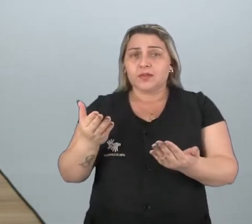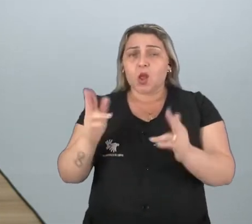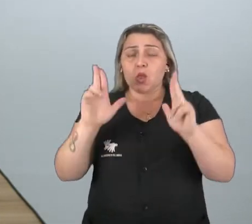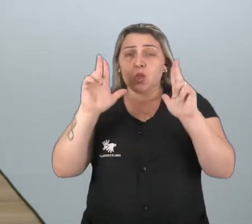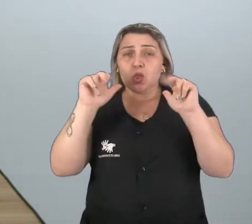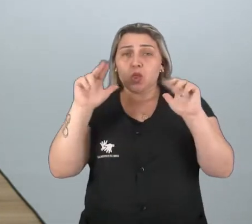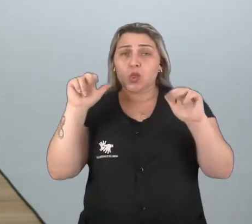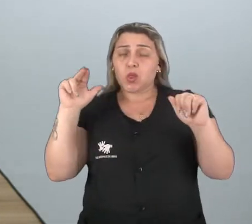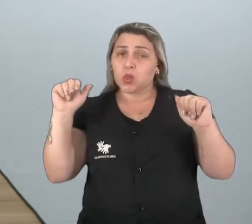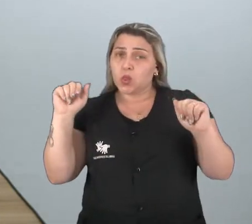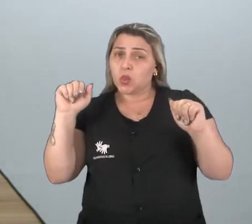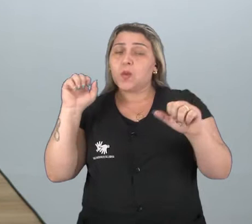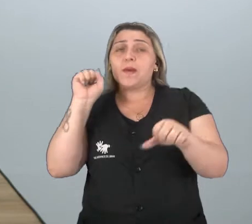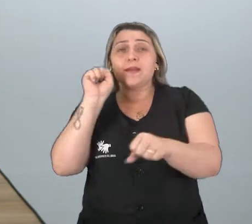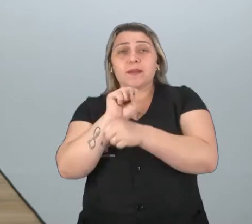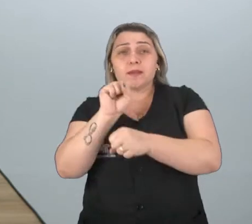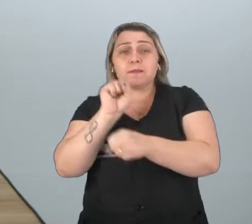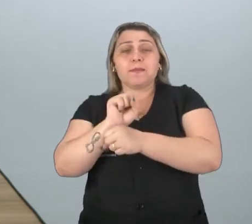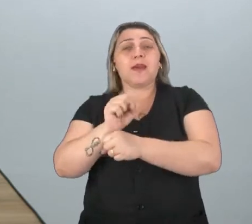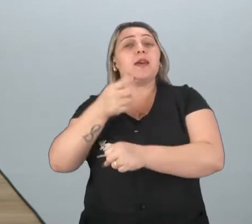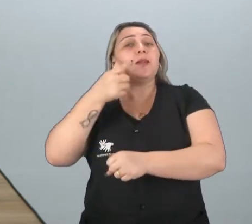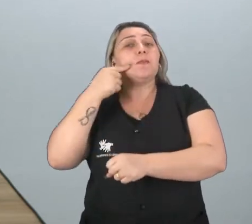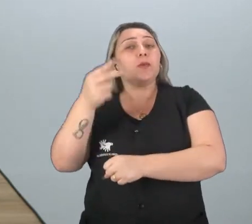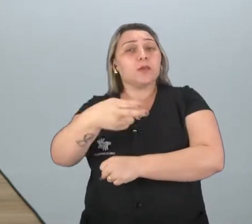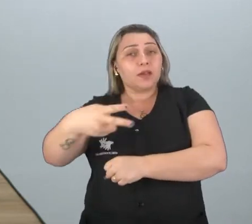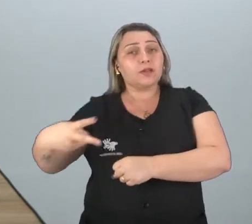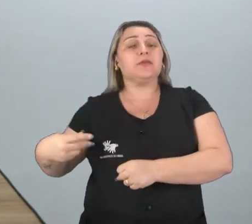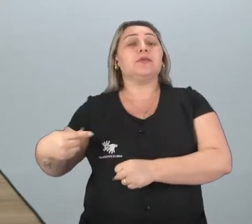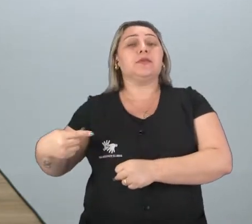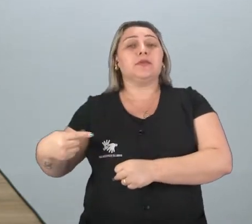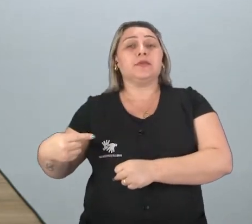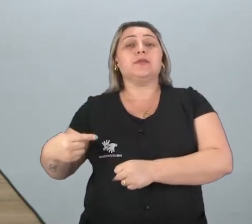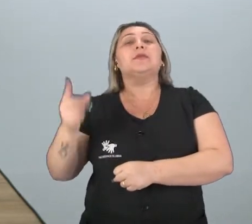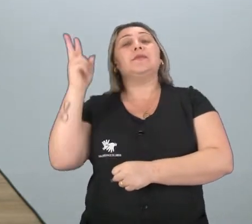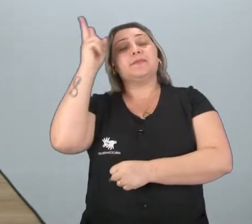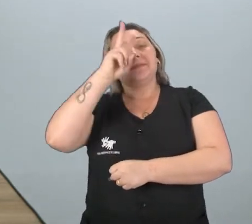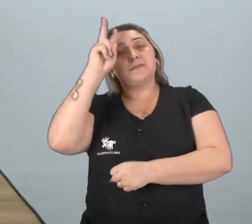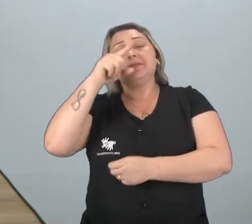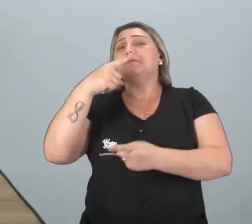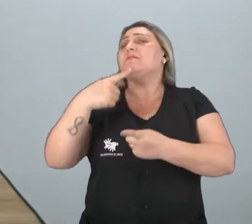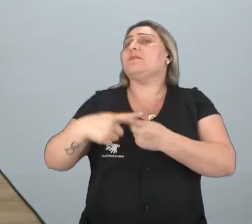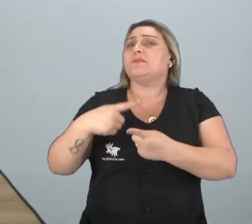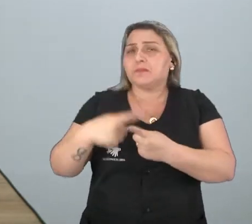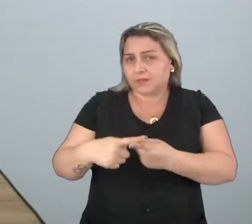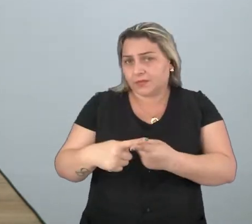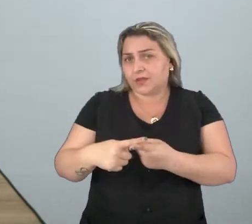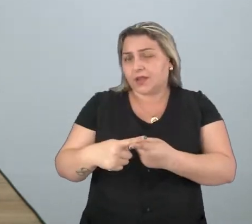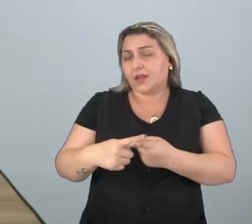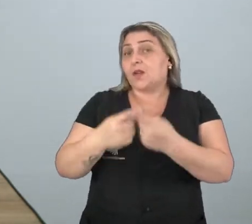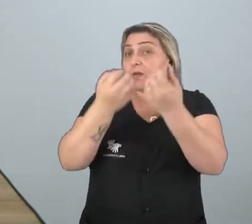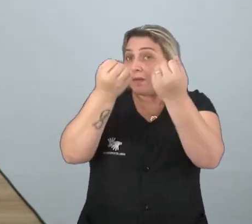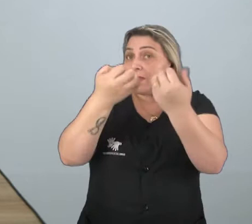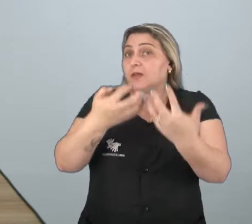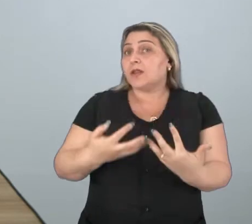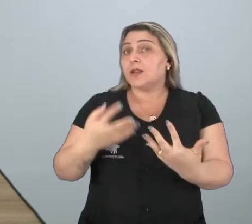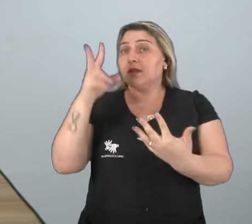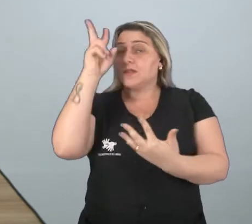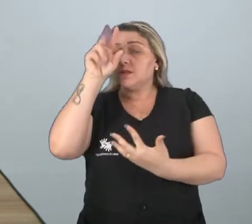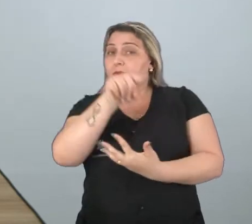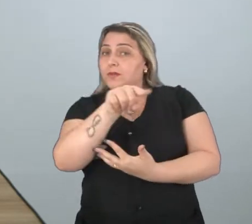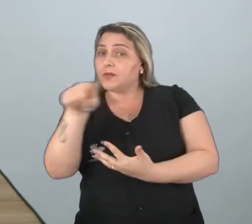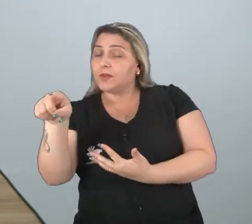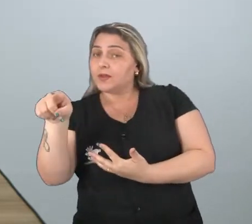Nunca conte com os ratinhos, isso mesmo. Esta foi a história. E por que será que eu contei esta